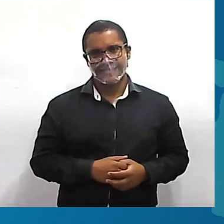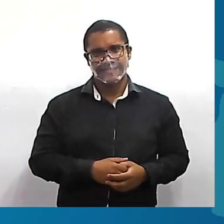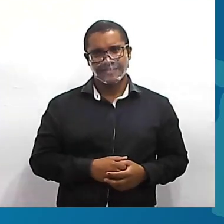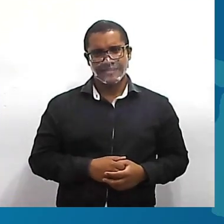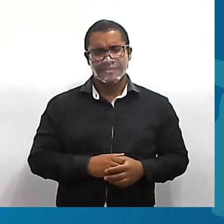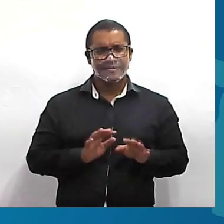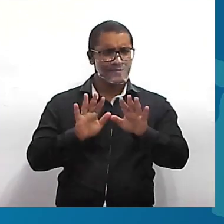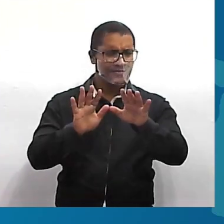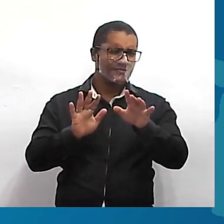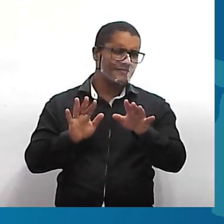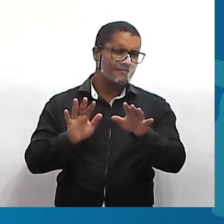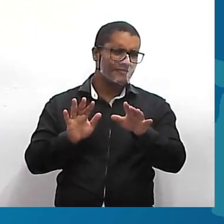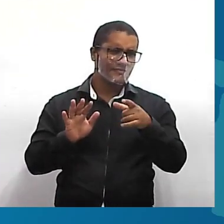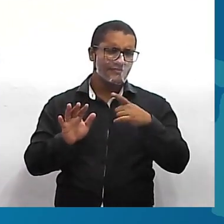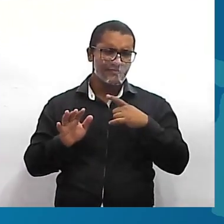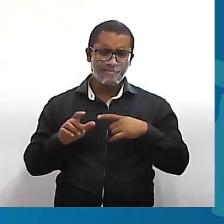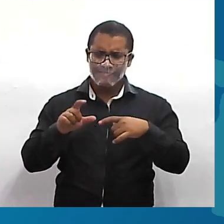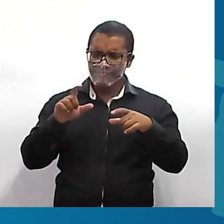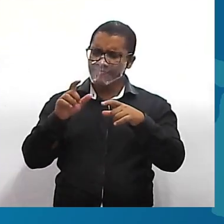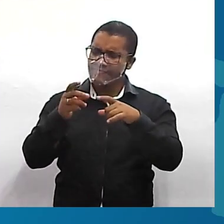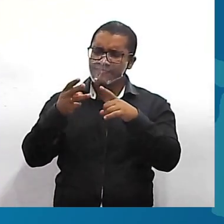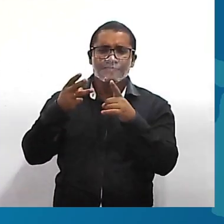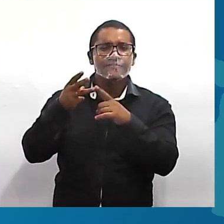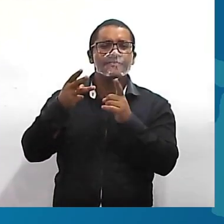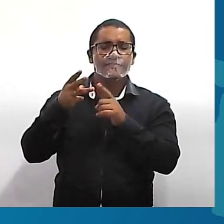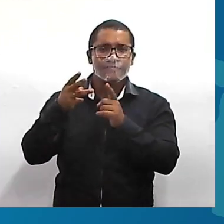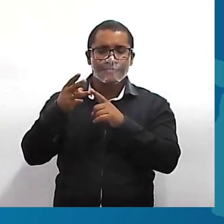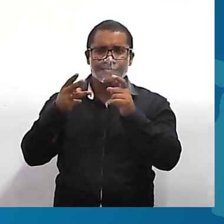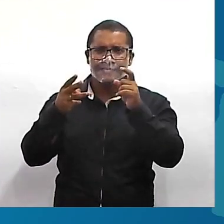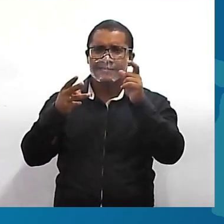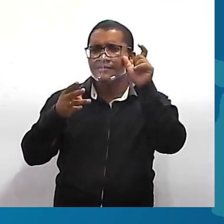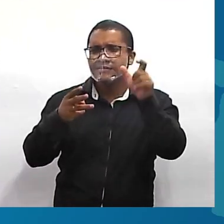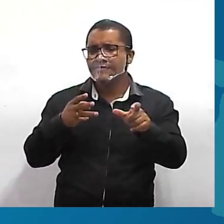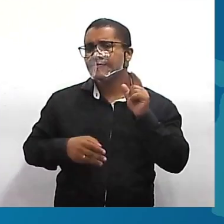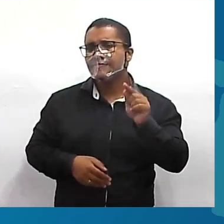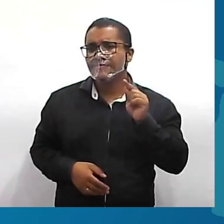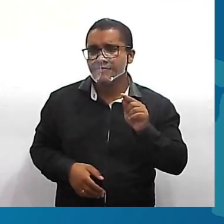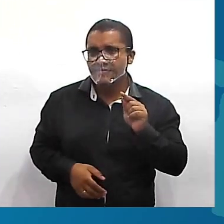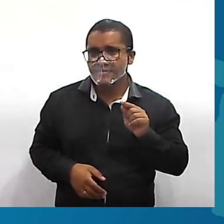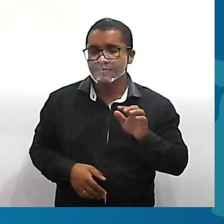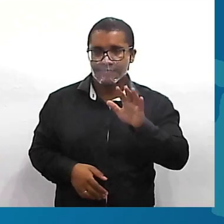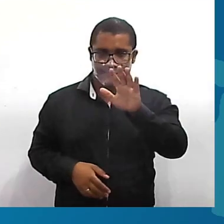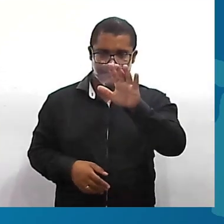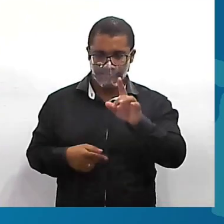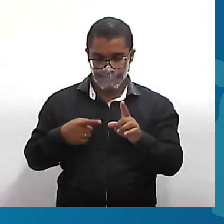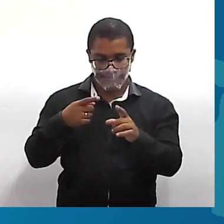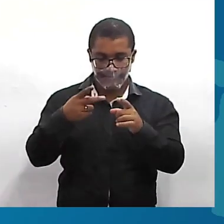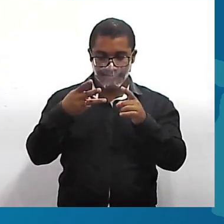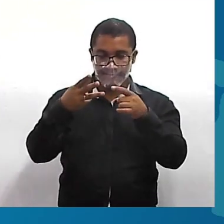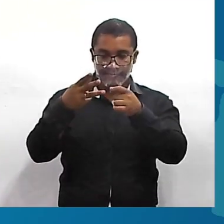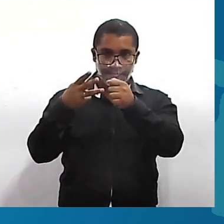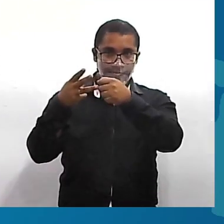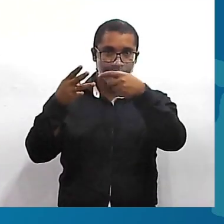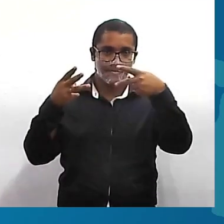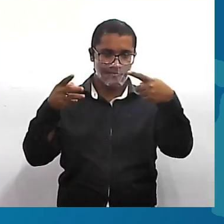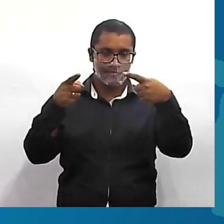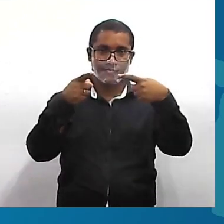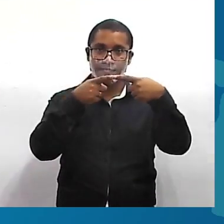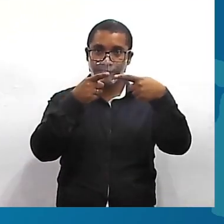que eu chamo a atenção para essa competência aqui, apresentada, são 2 pontos. O primeiro é que ele fala